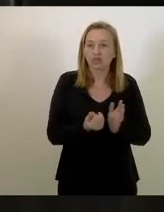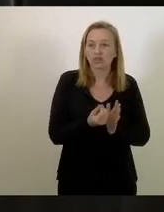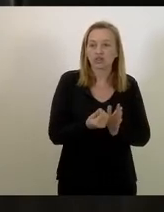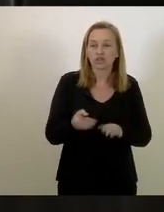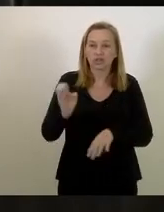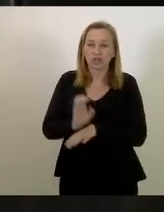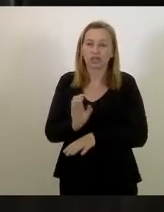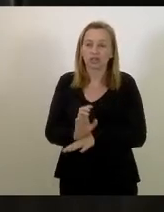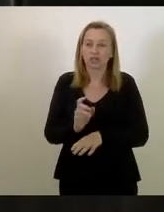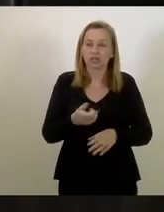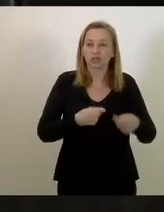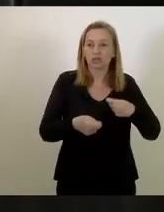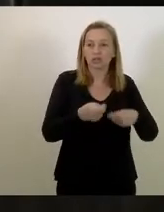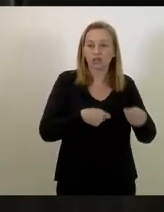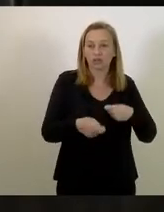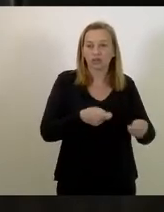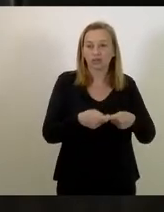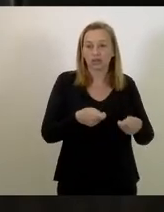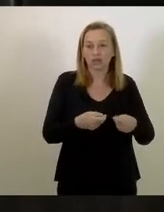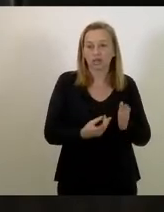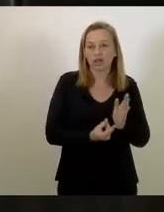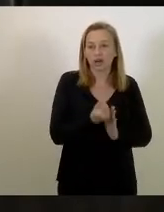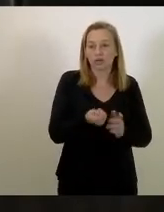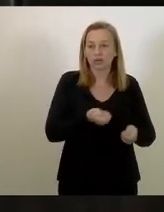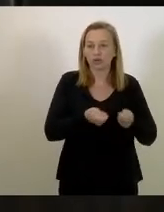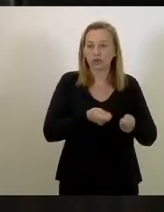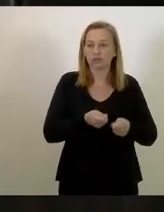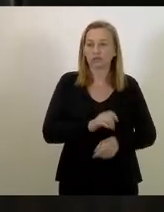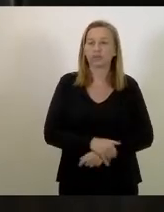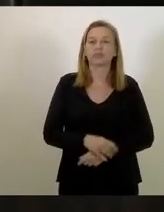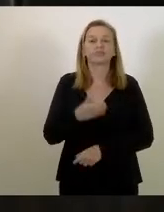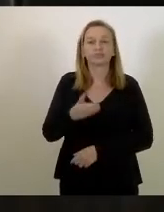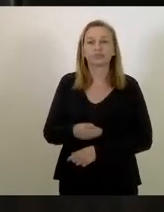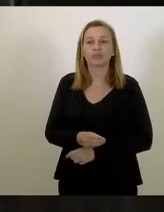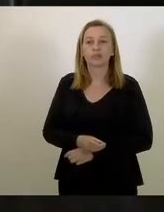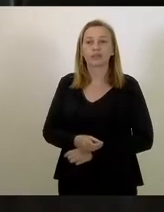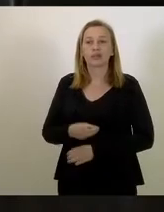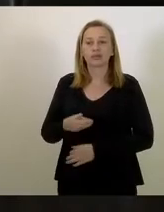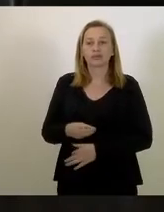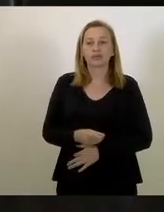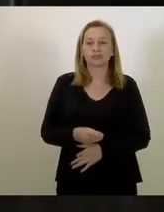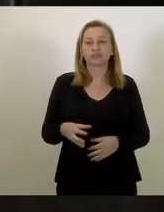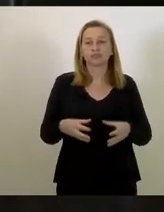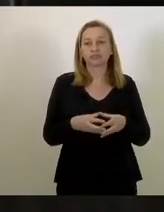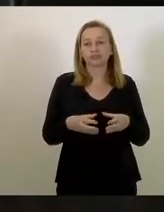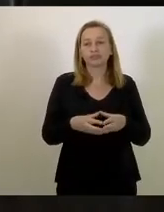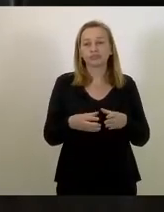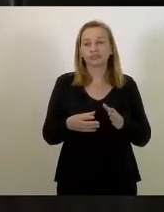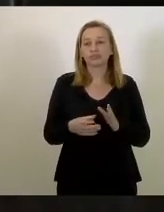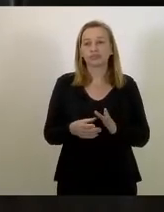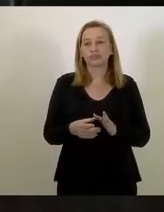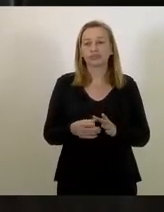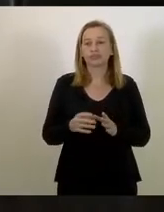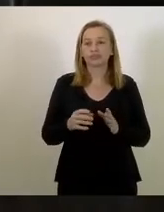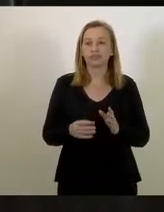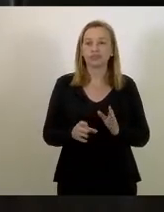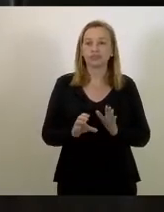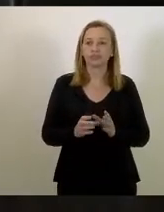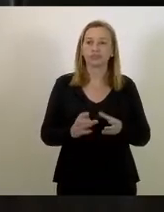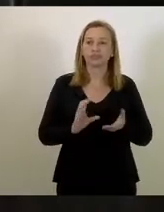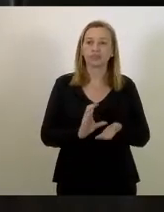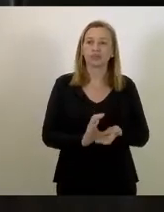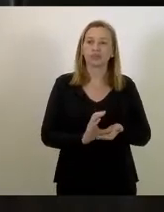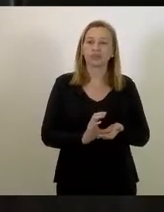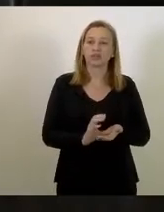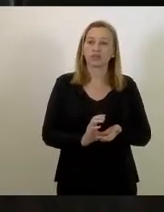de orçamento de finanças fiscalização financeira e controle para emitir pareceres pela comissão de saneamento ambiental deputada Lucinha